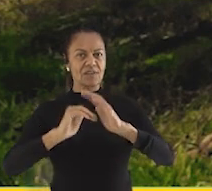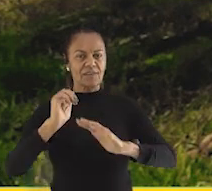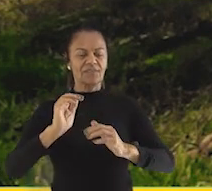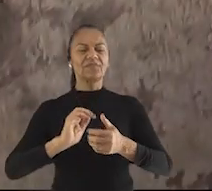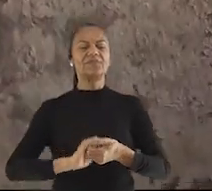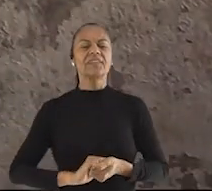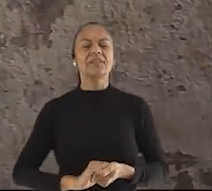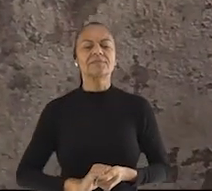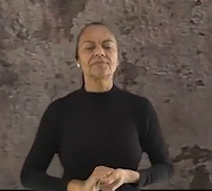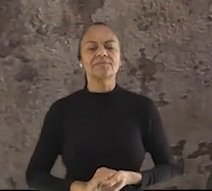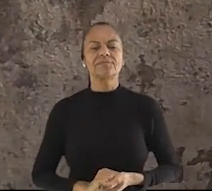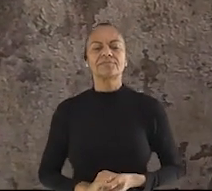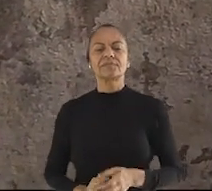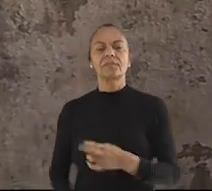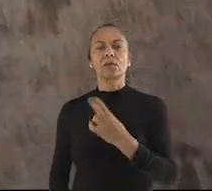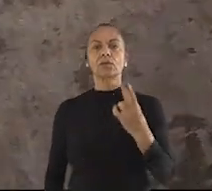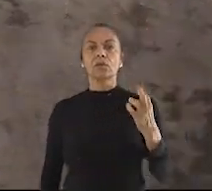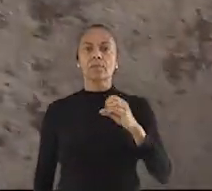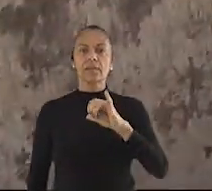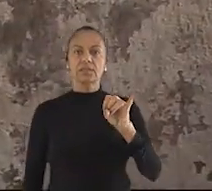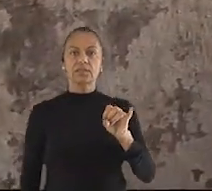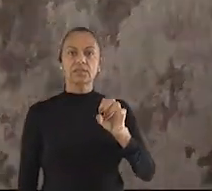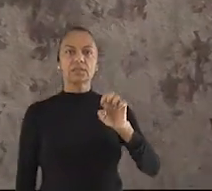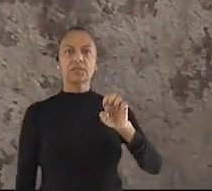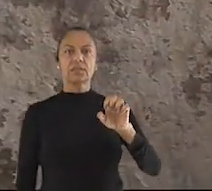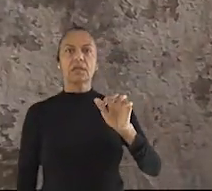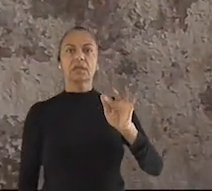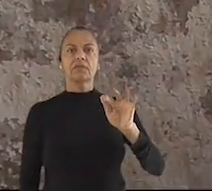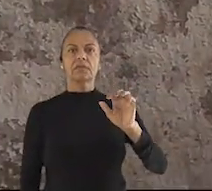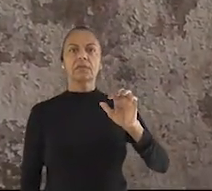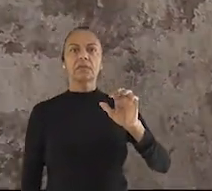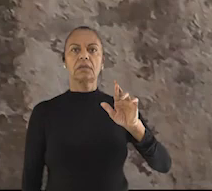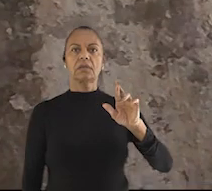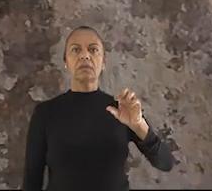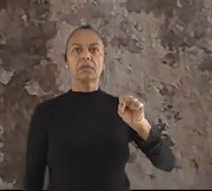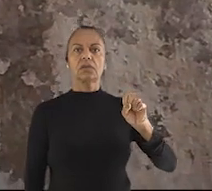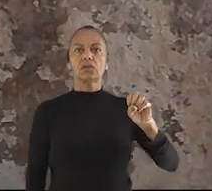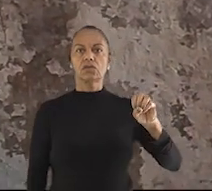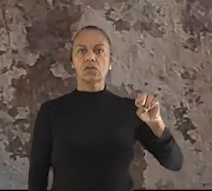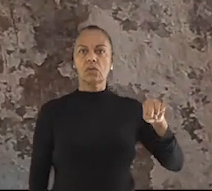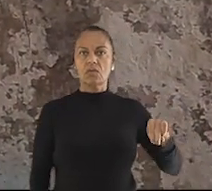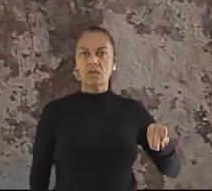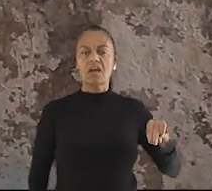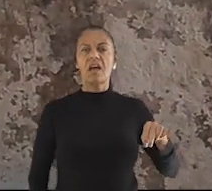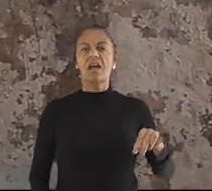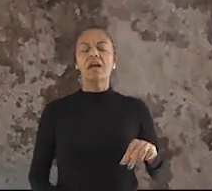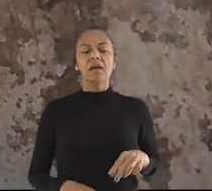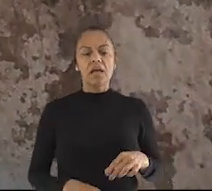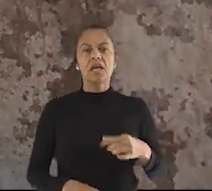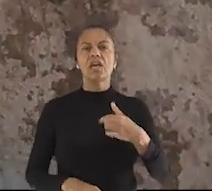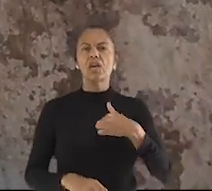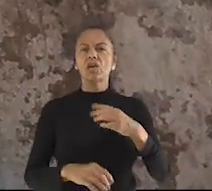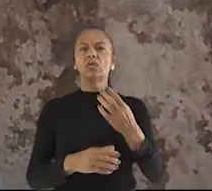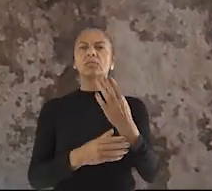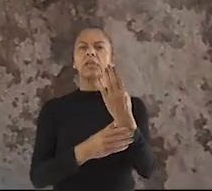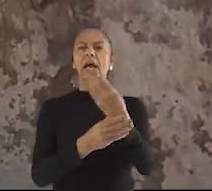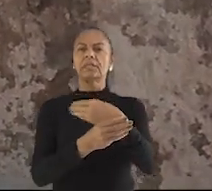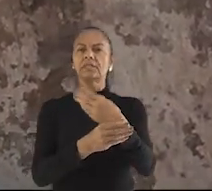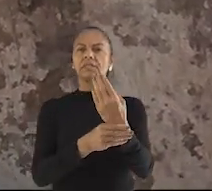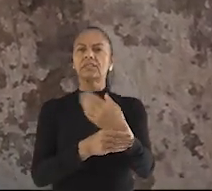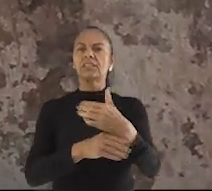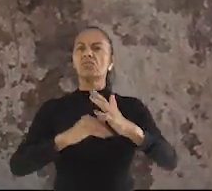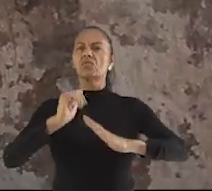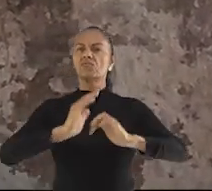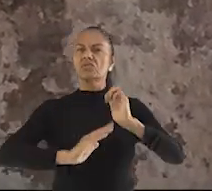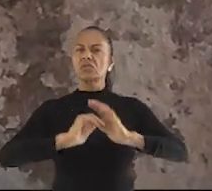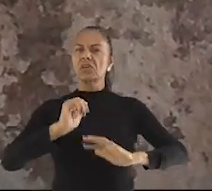lá? Olá, tudo bem? Meu nome é Jefferson, sou taxista em Cariacica há 30 anos. E